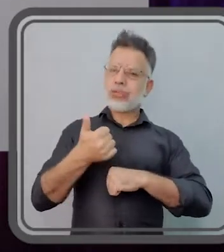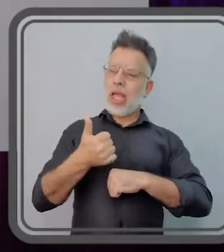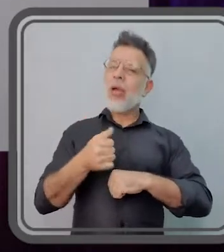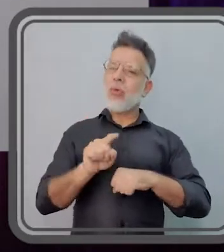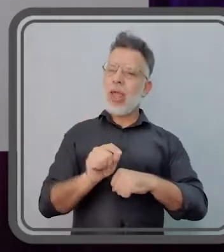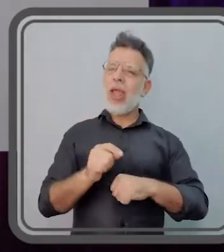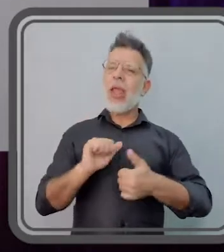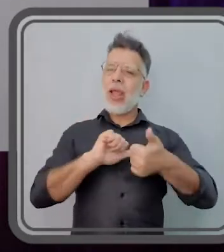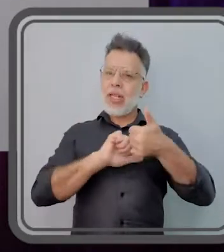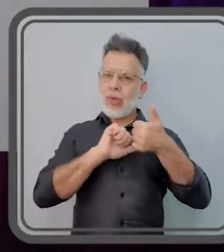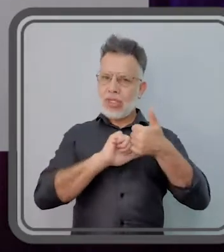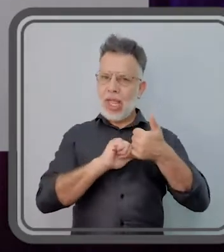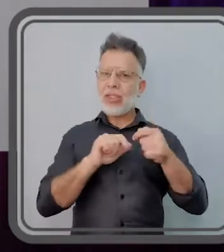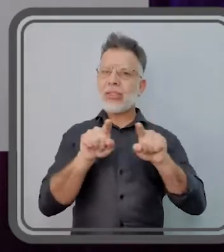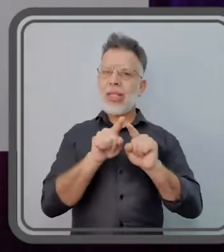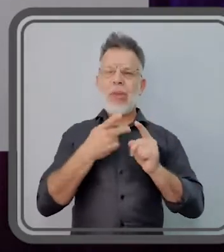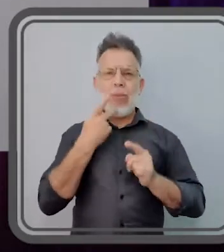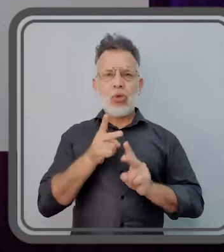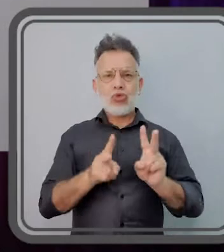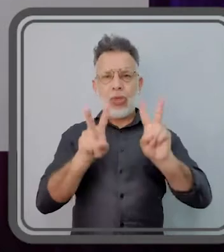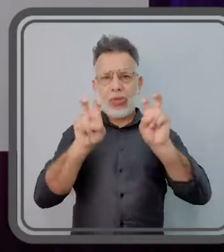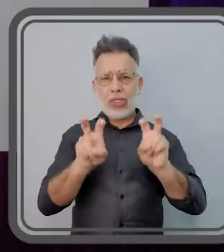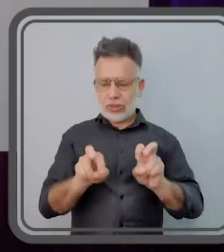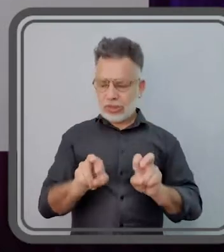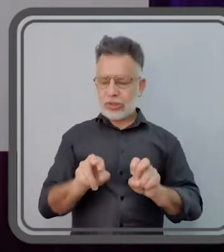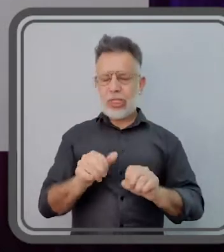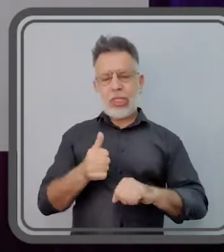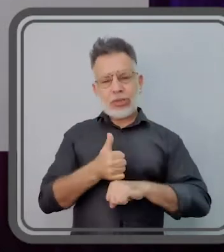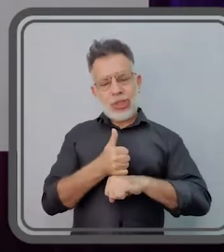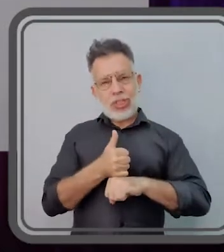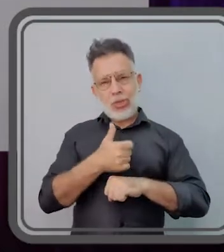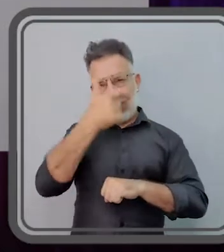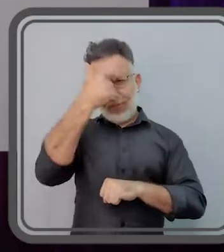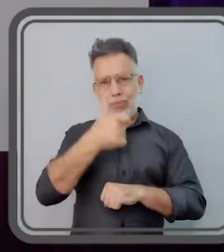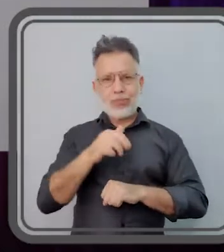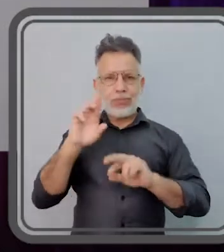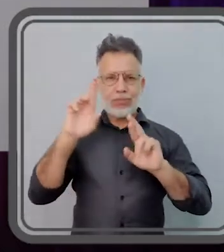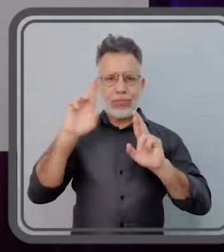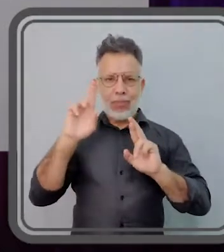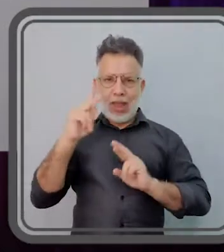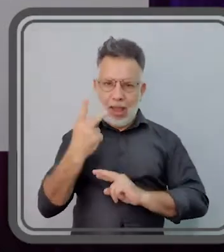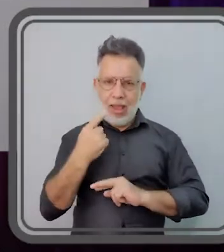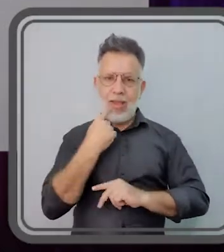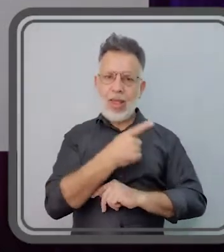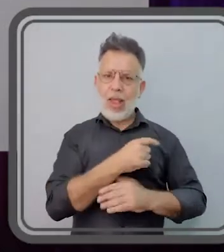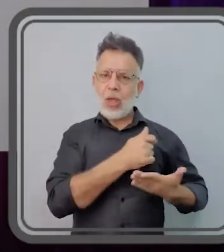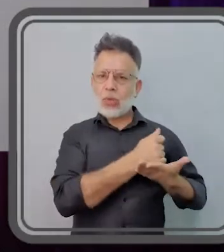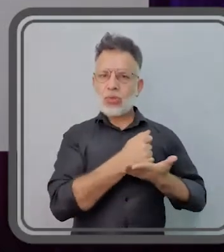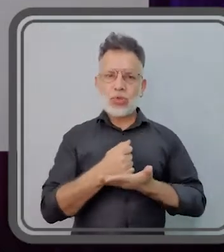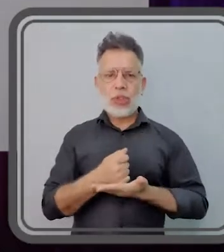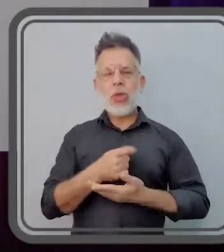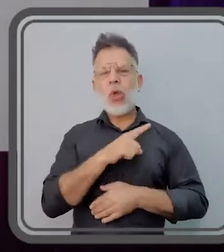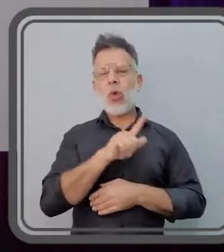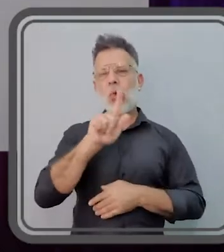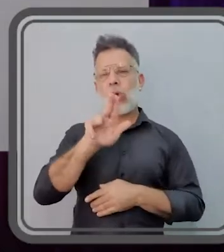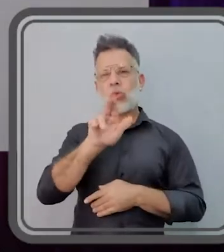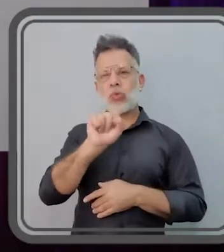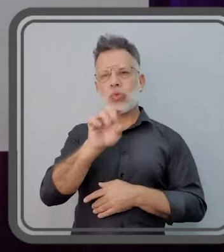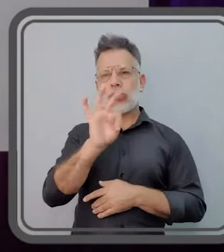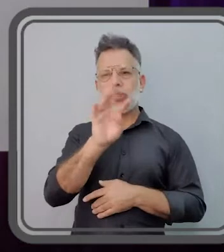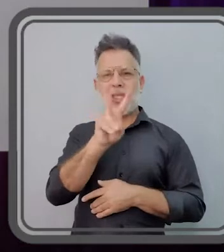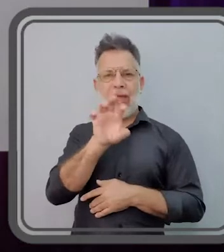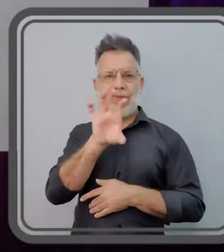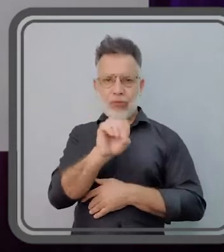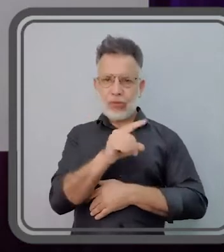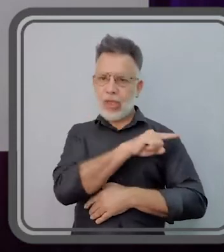um pouquinho mais sobre esse tema, né? Gestão de pessoas, carreira, a gente convidou aqui o Gustavo Tavares, ele que é gerente geral do Top Employers